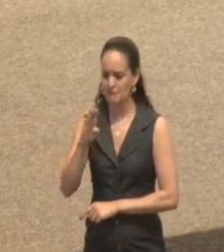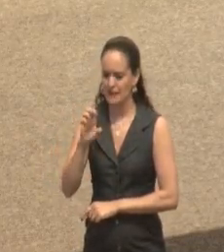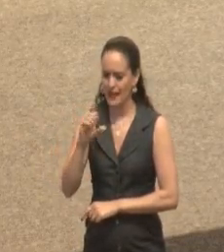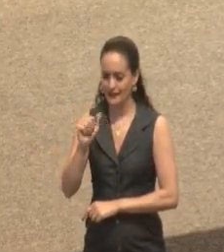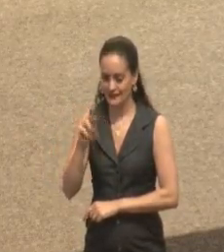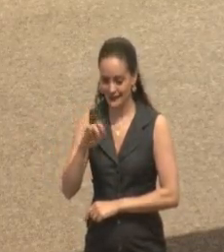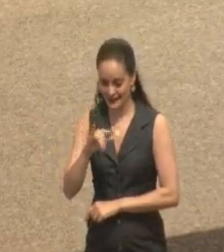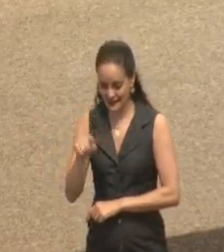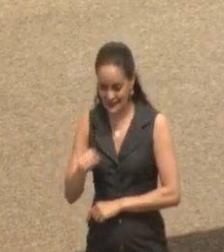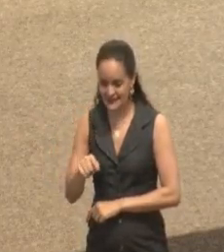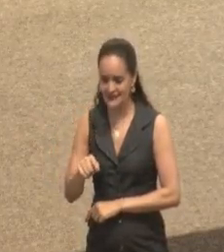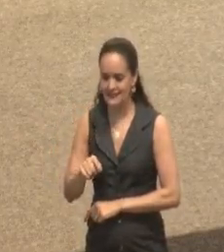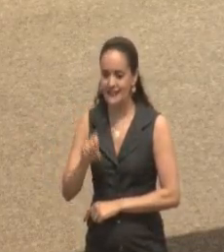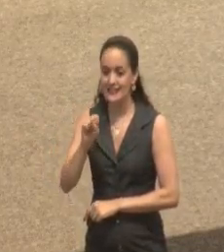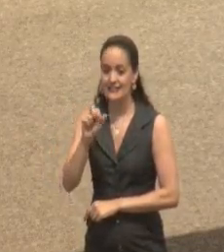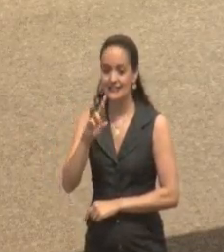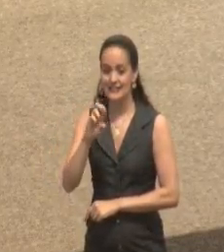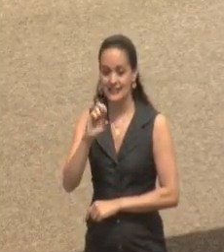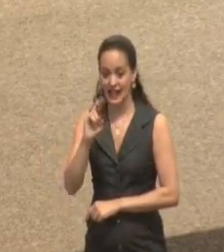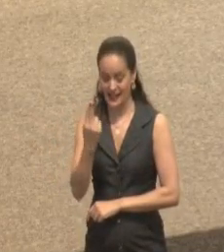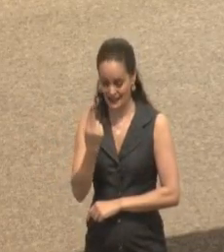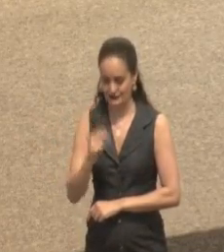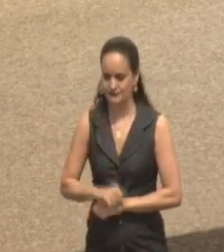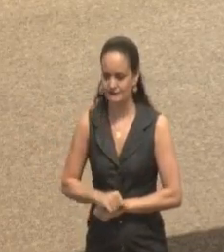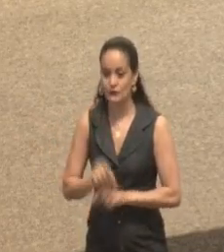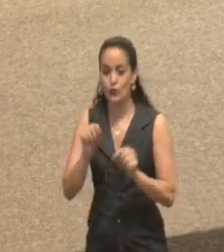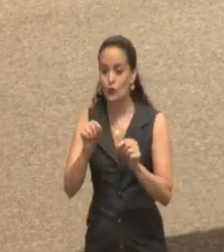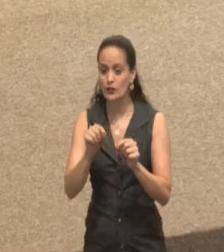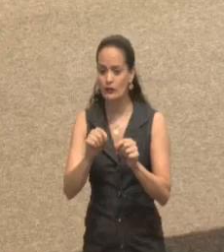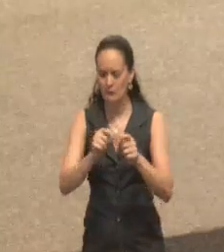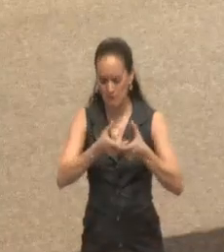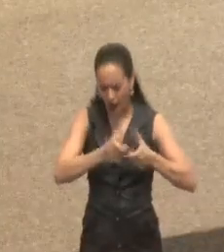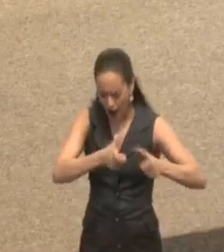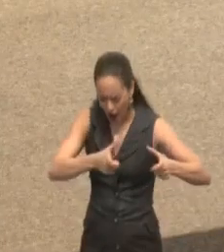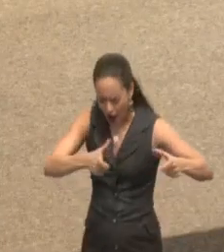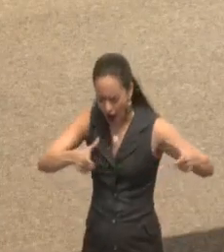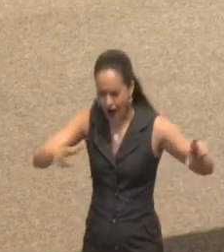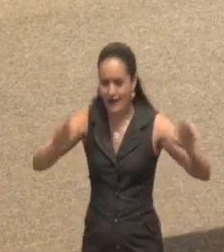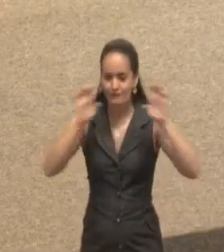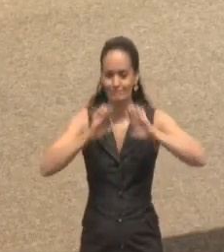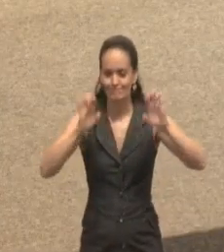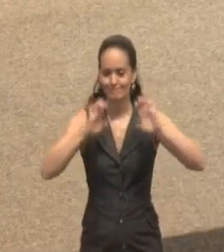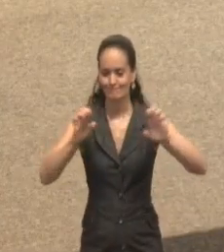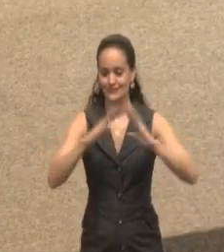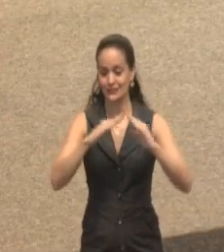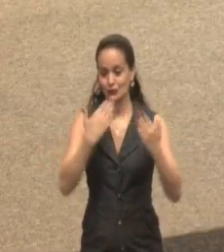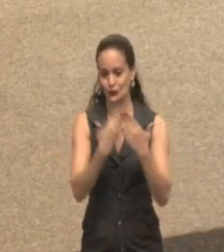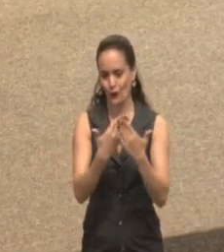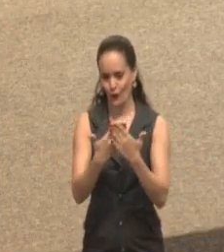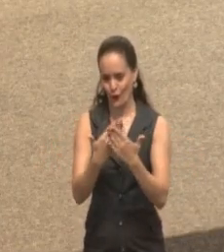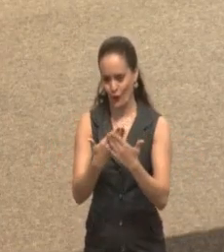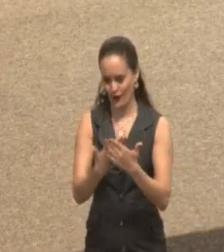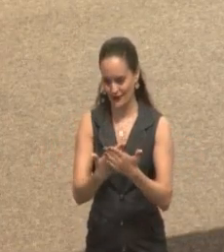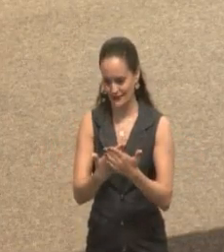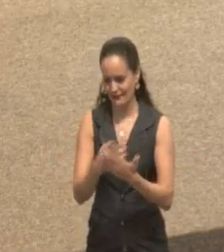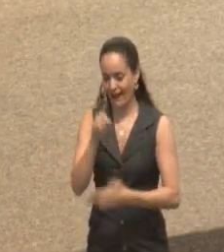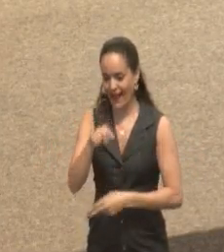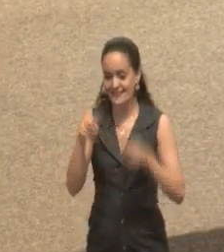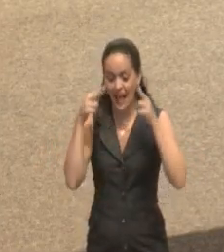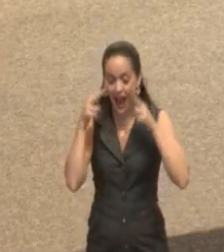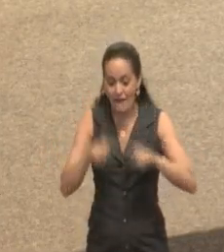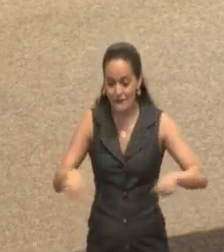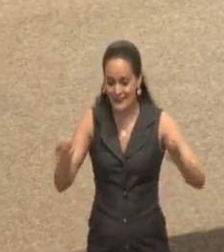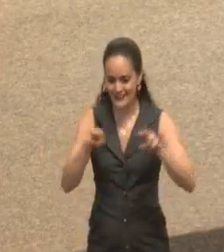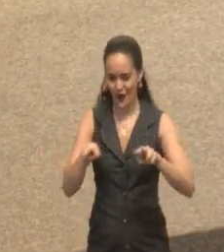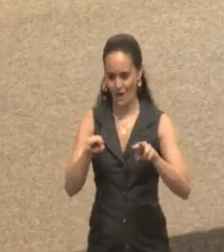Silva e Sara Cavalcante, que expandiram o Evangelho de Cristo pelas escolas e dispensários. Esta é a visão de